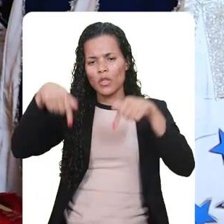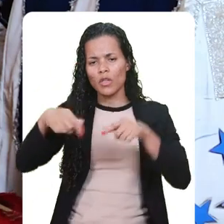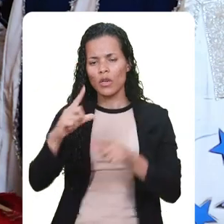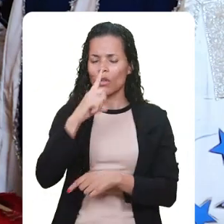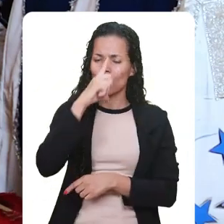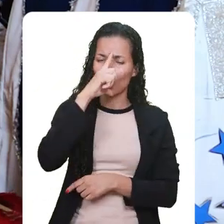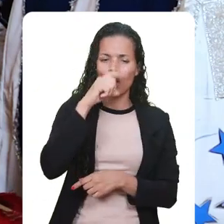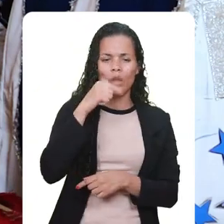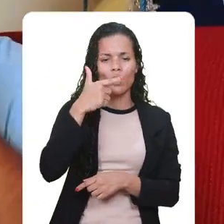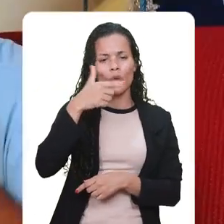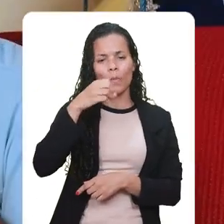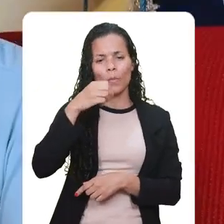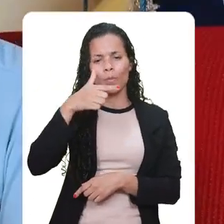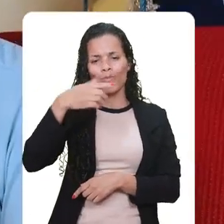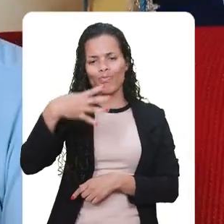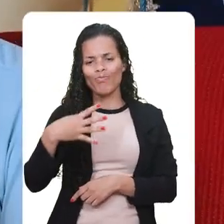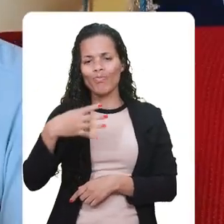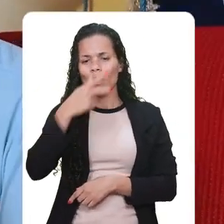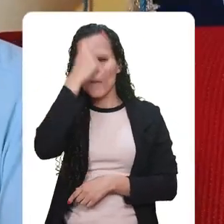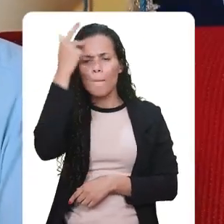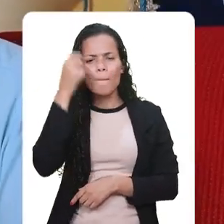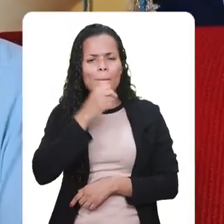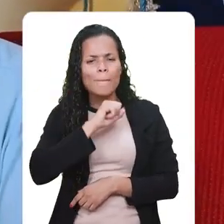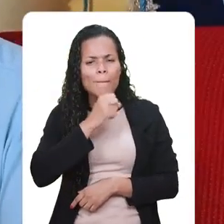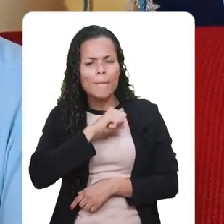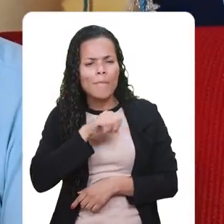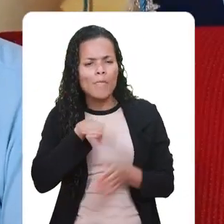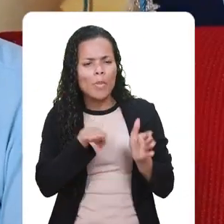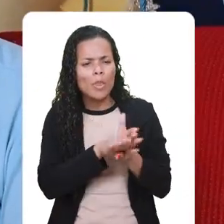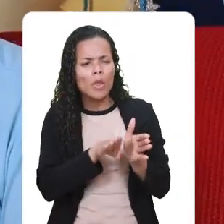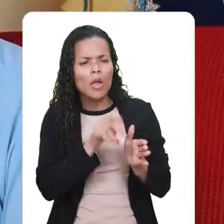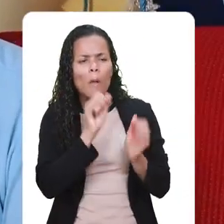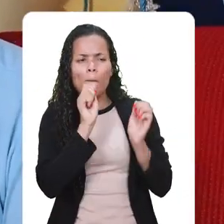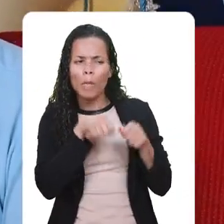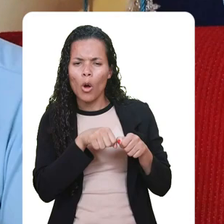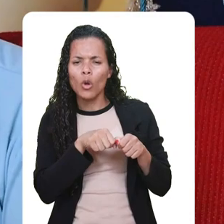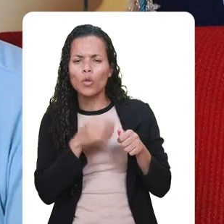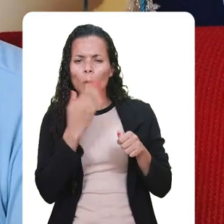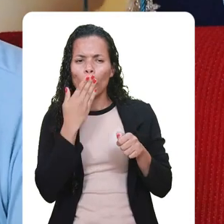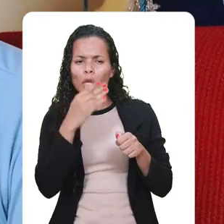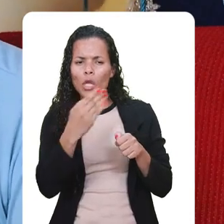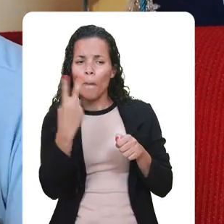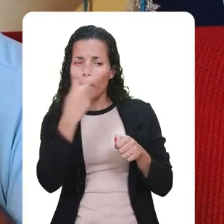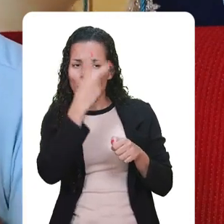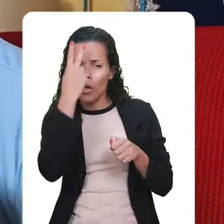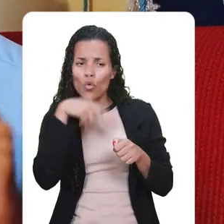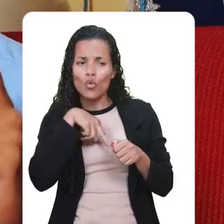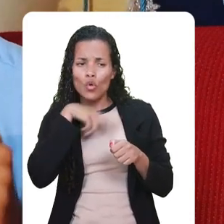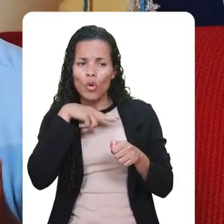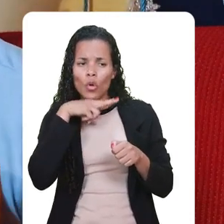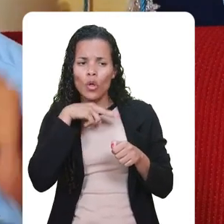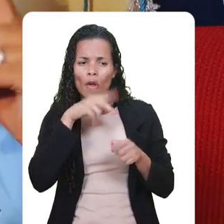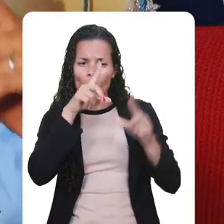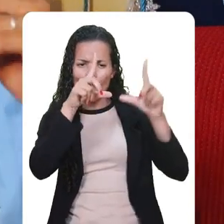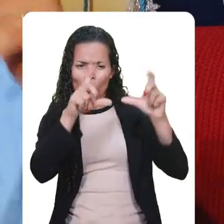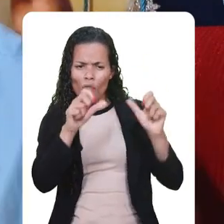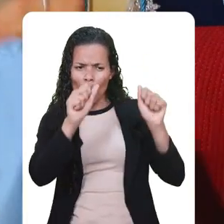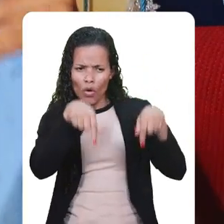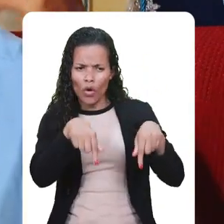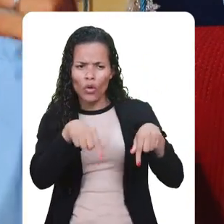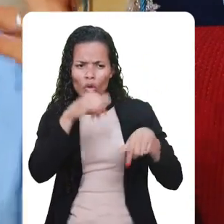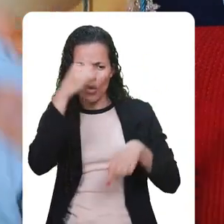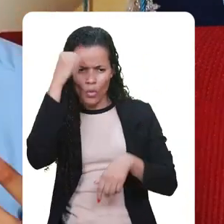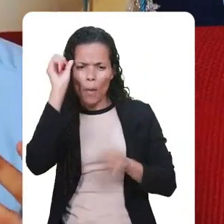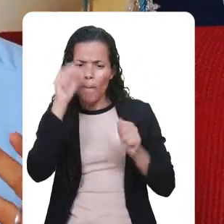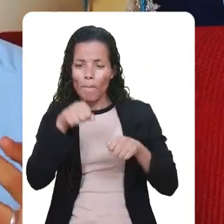ano, 2024. Chegou um senhor de idade, ele me fez um pedido, ele falou assim: eu posso colocar meu neto para tirar uma